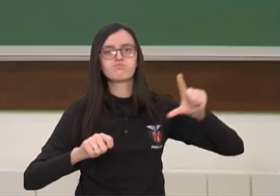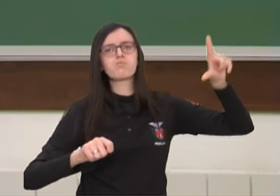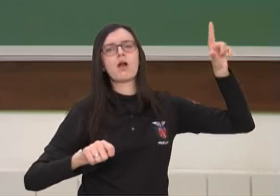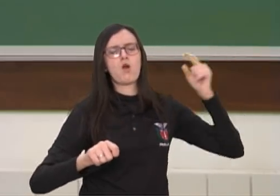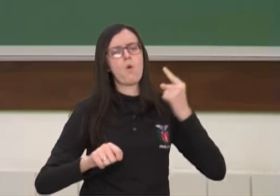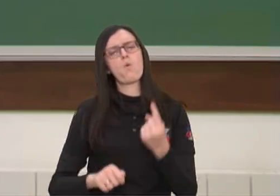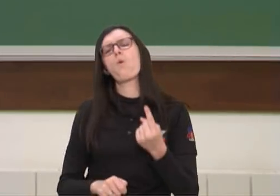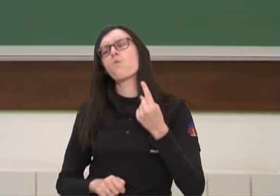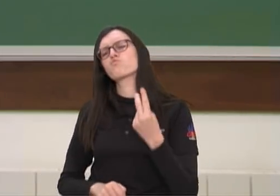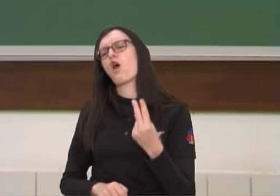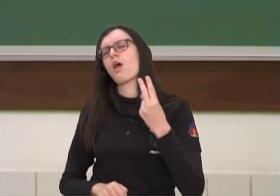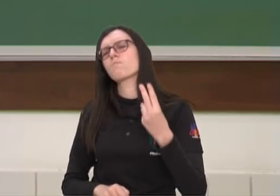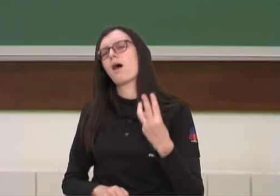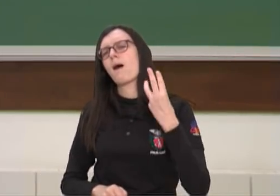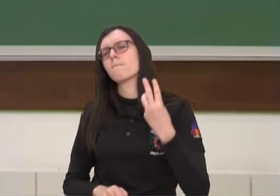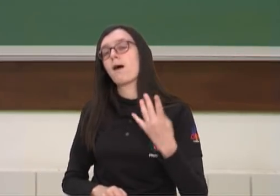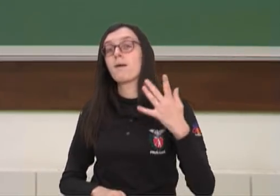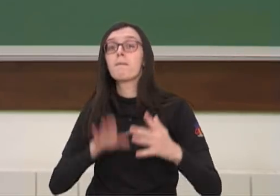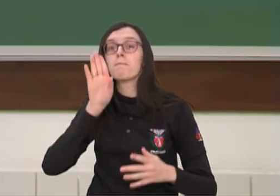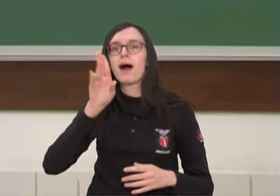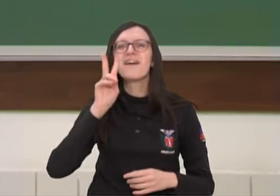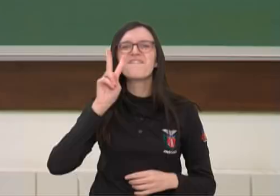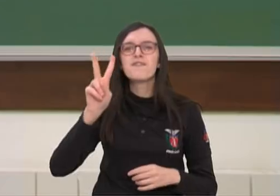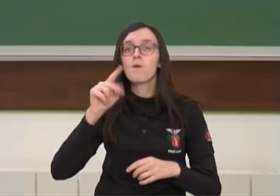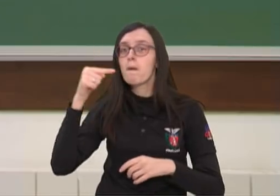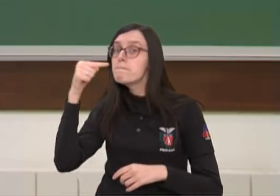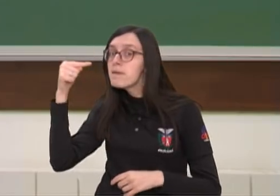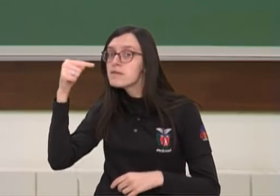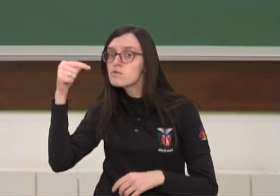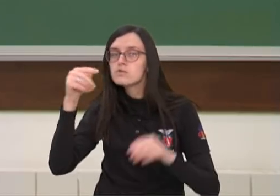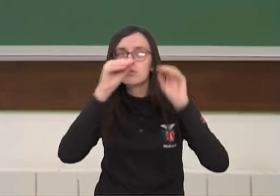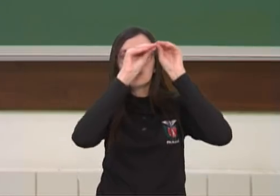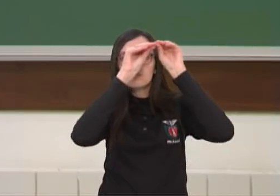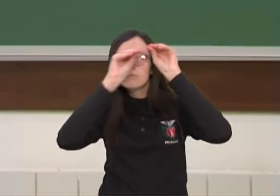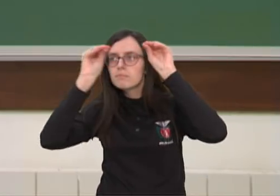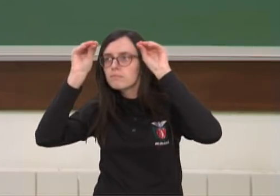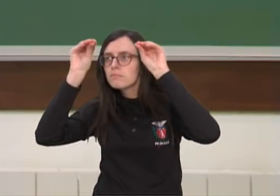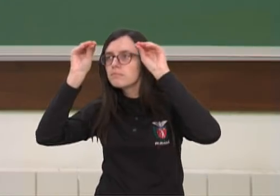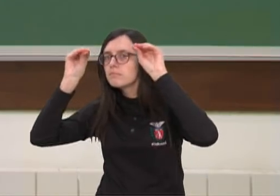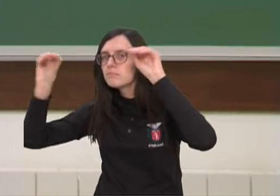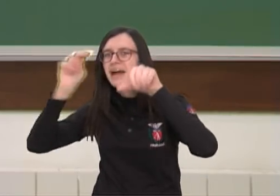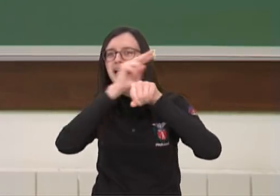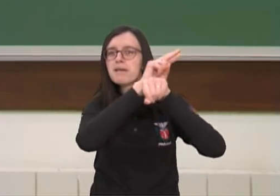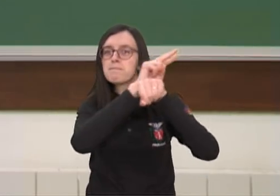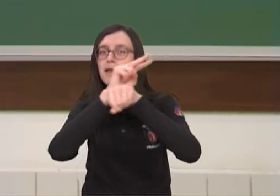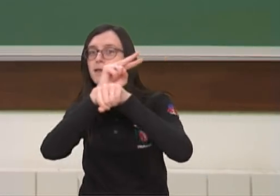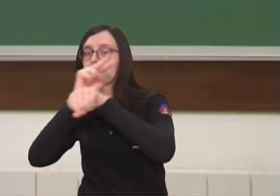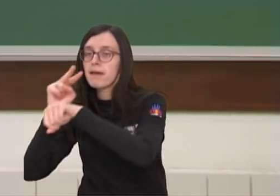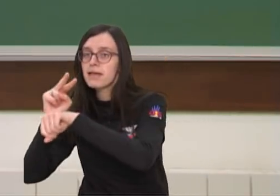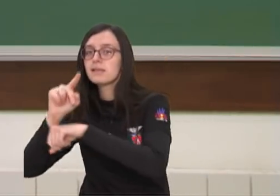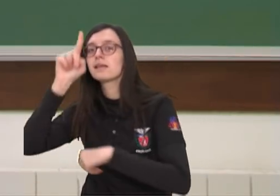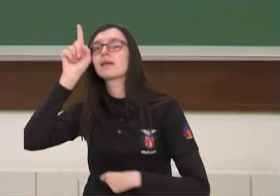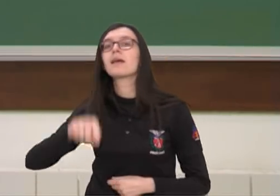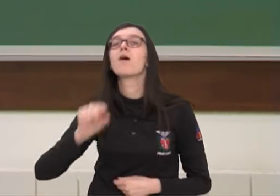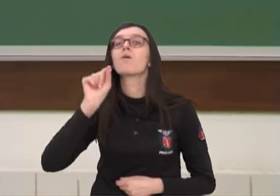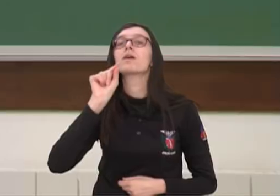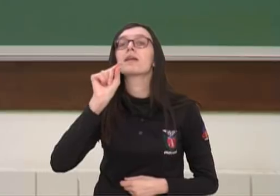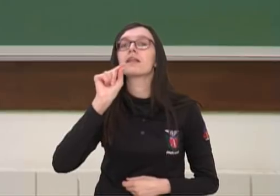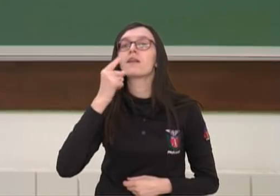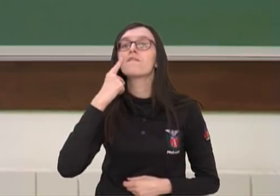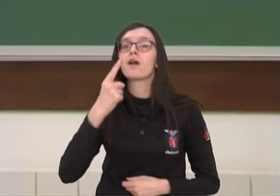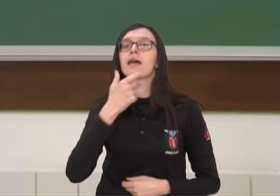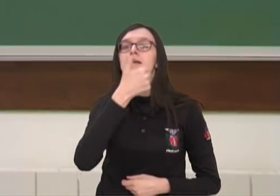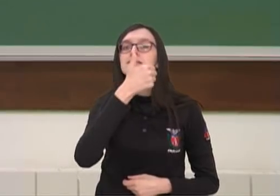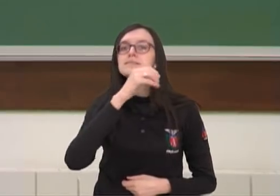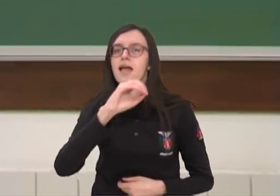né? Agora, quando eu transformo para uma ordem menor, ele vai vir 10 vezes, então vai virar 10,